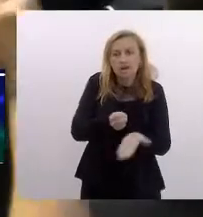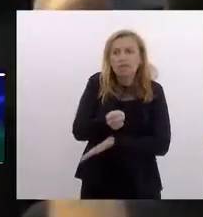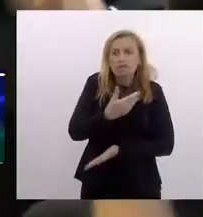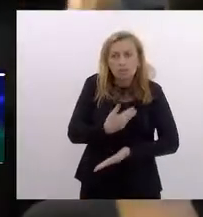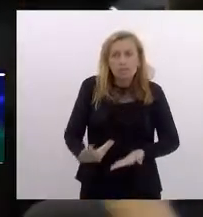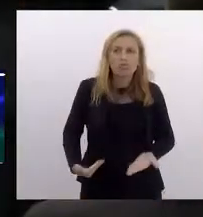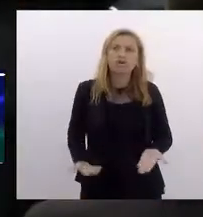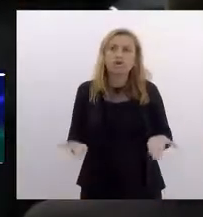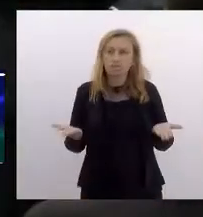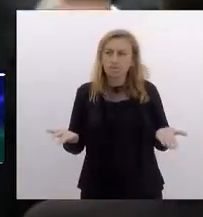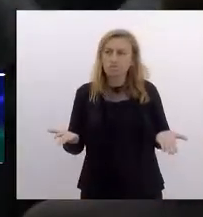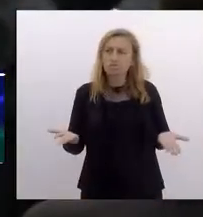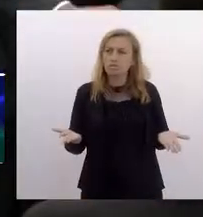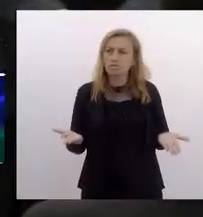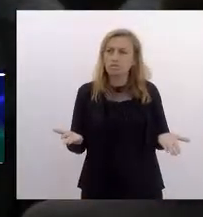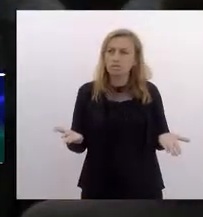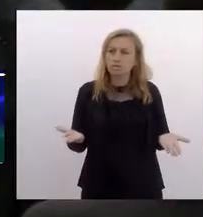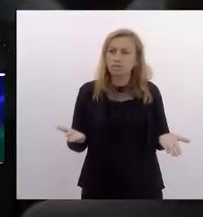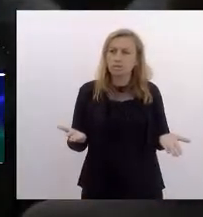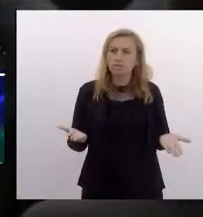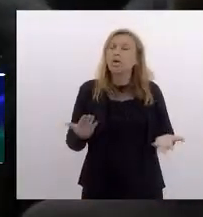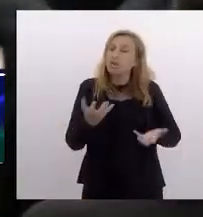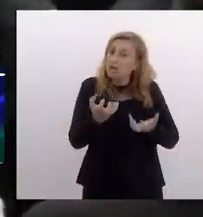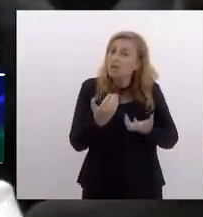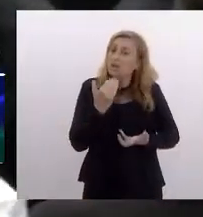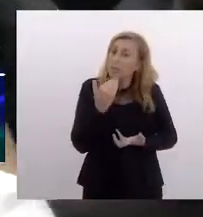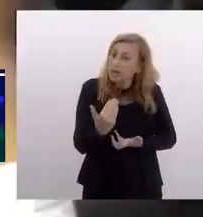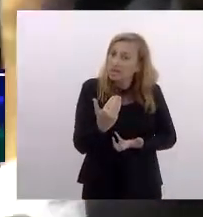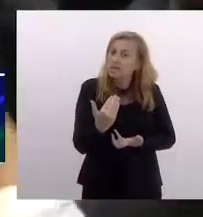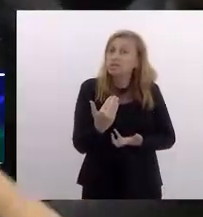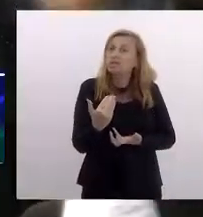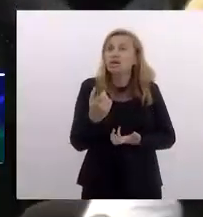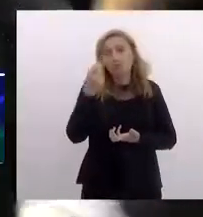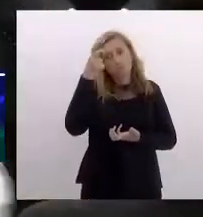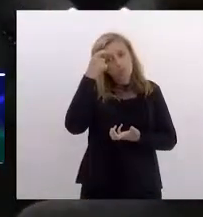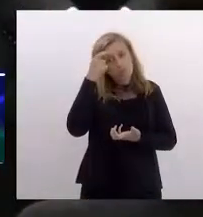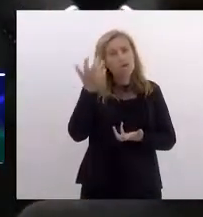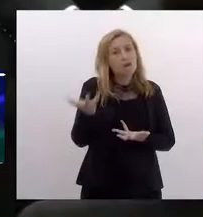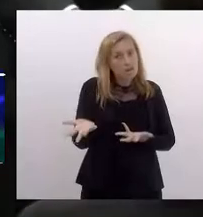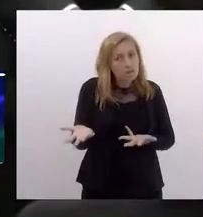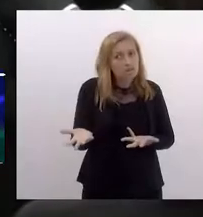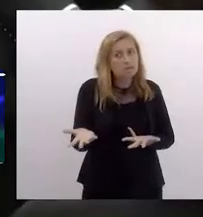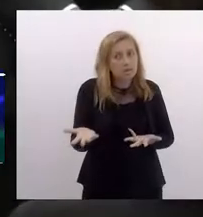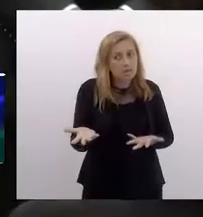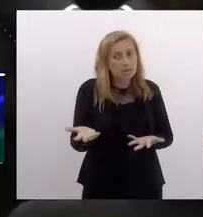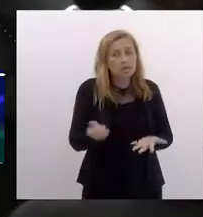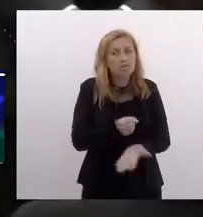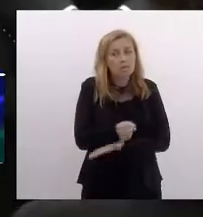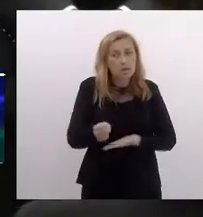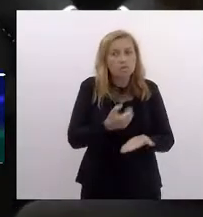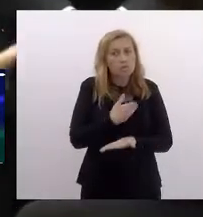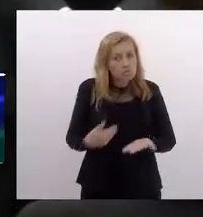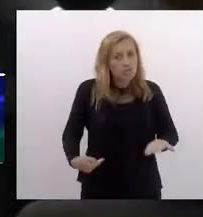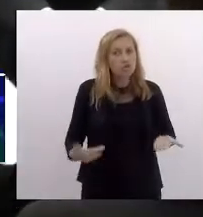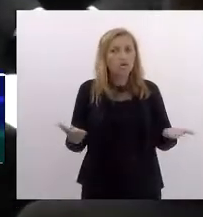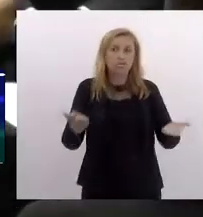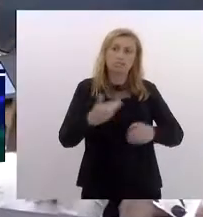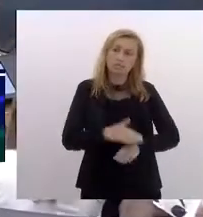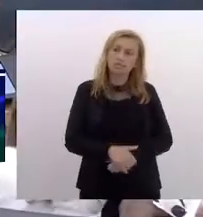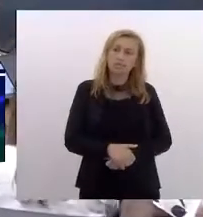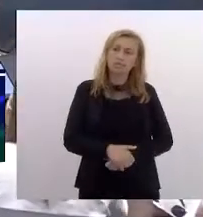governo do presidente se isso não acontecer o bom senso da base do governo presente